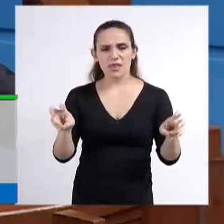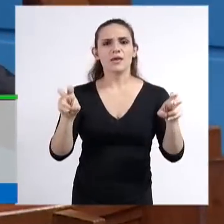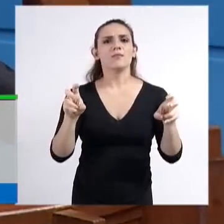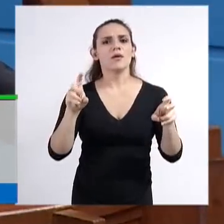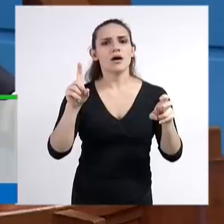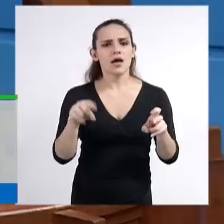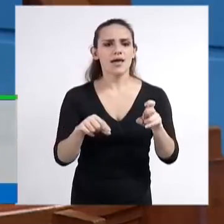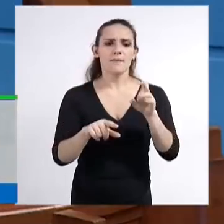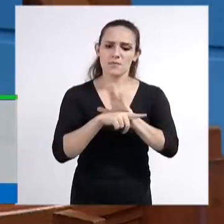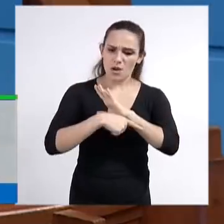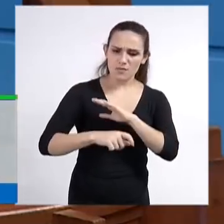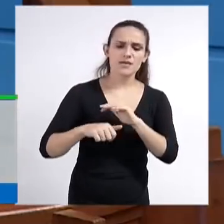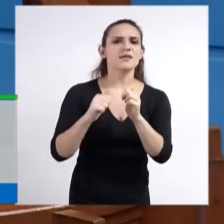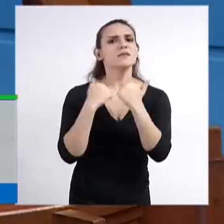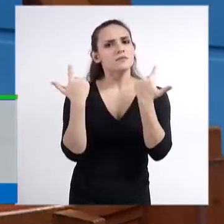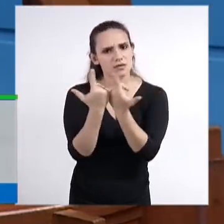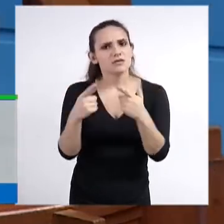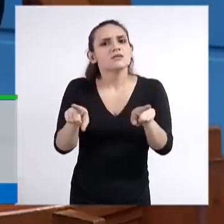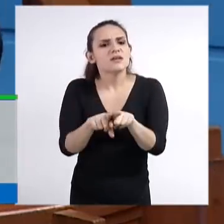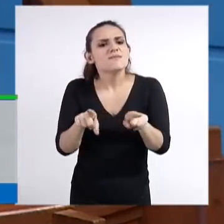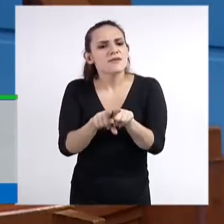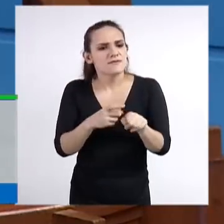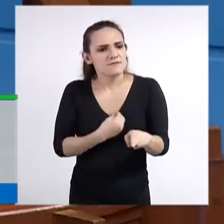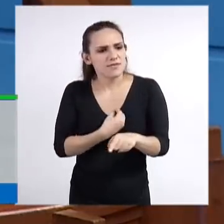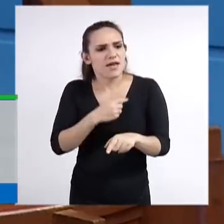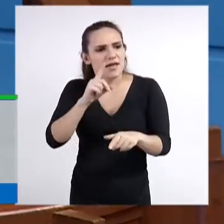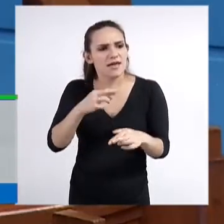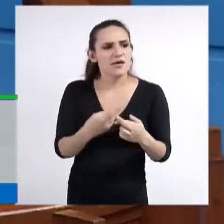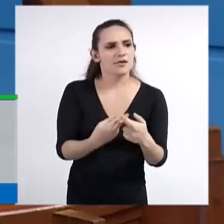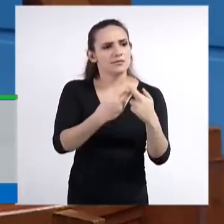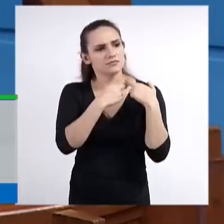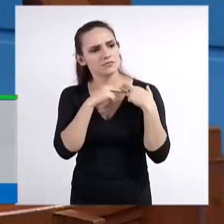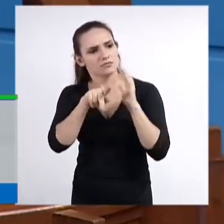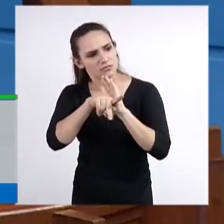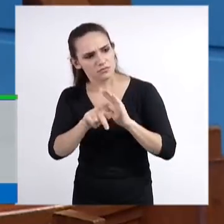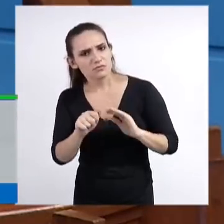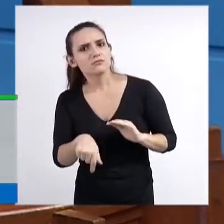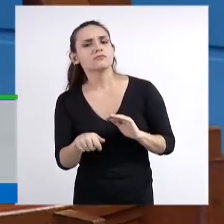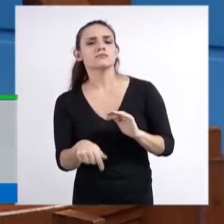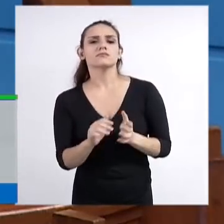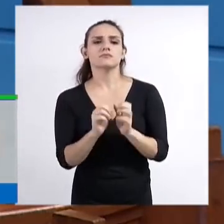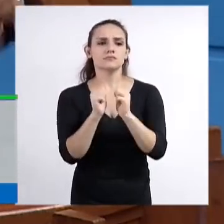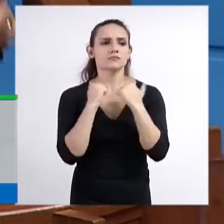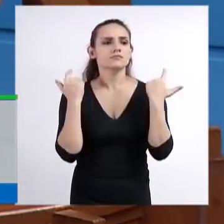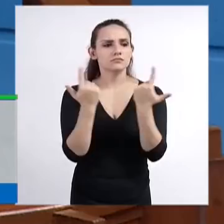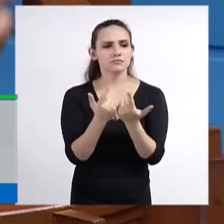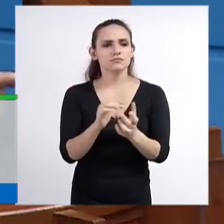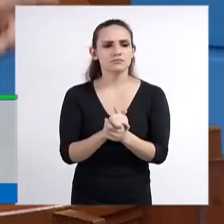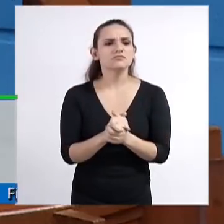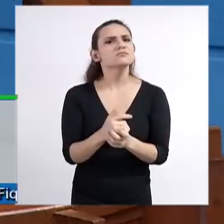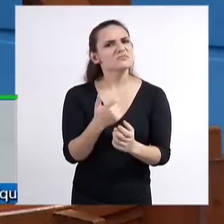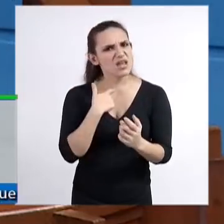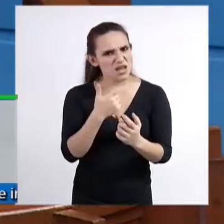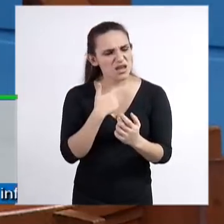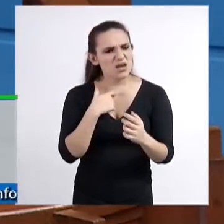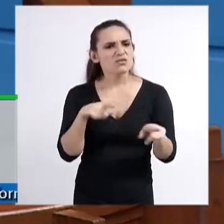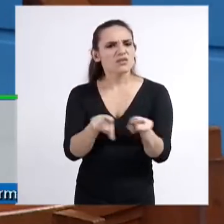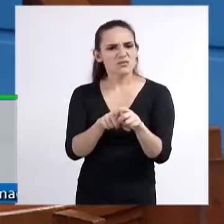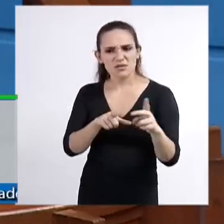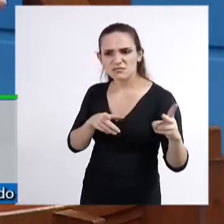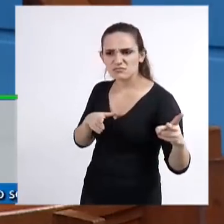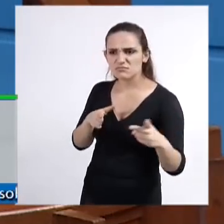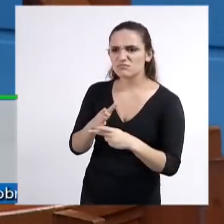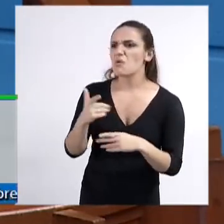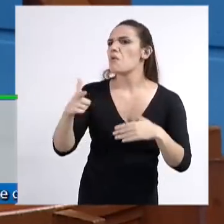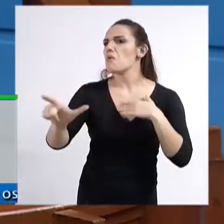dizer respeito a essa casa, que tiver responsabilidade ligada a essa casa, que eu ou um outro deputado que estiver lá não